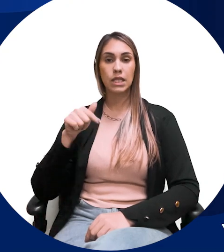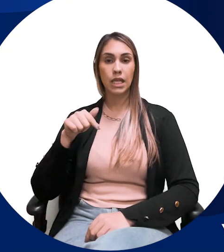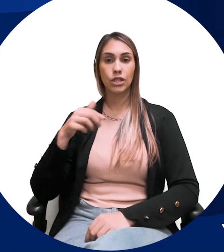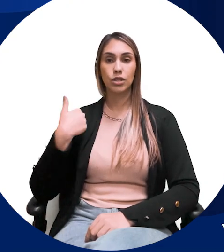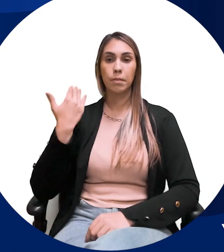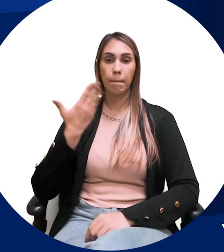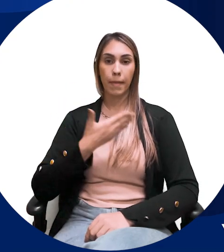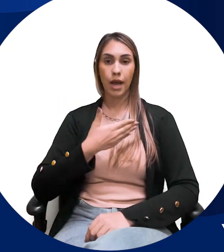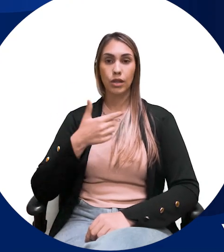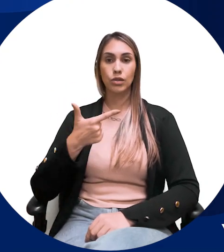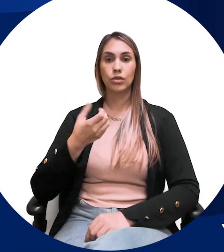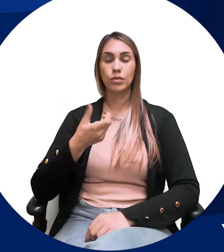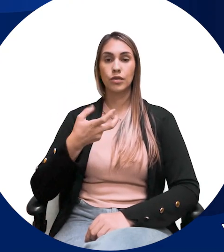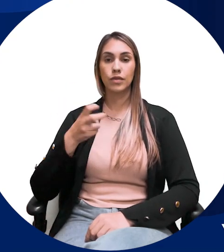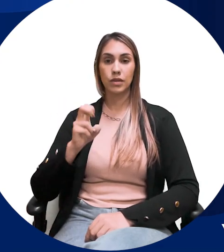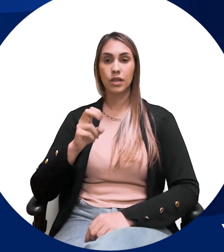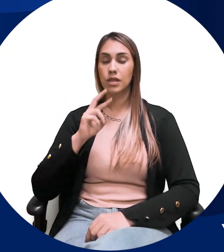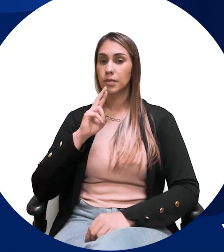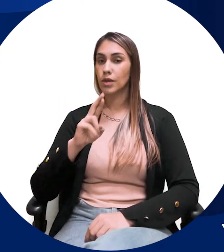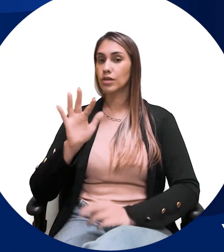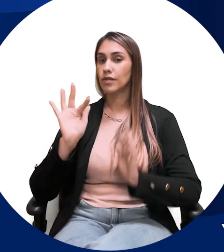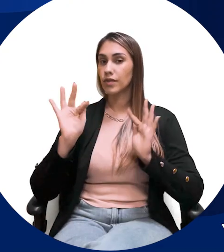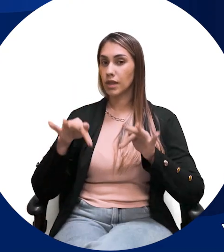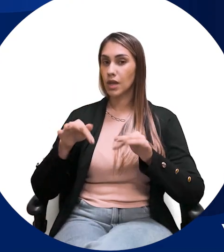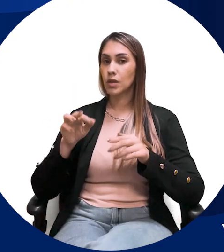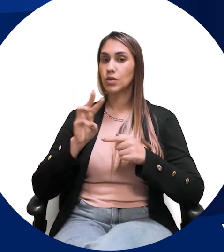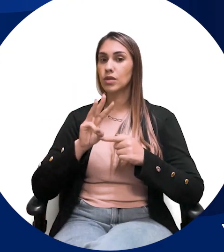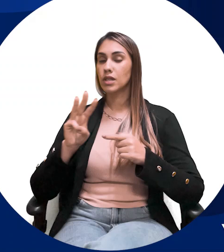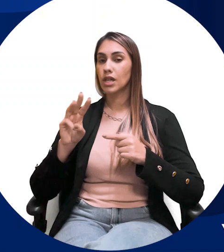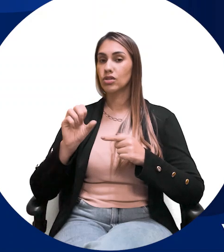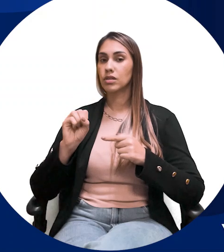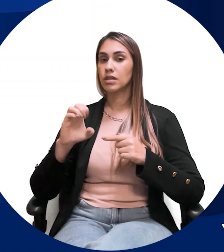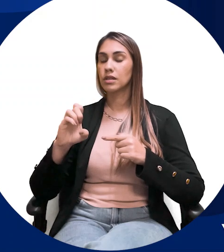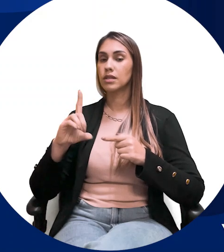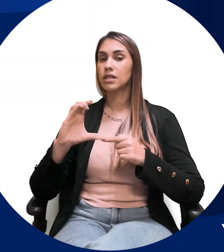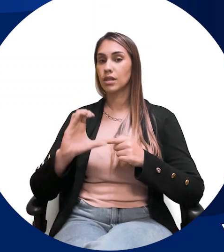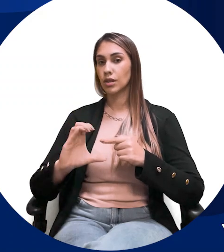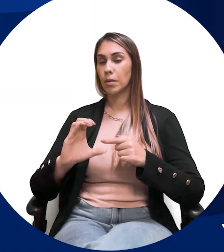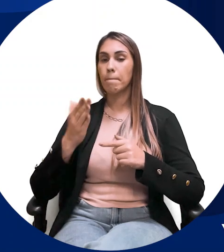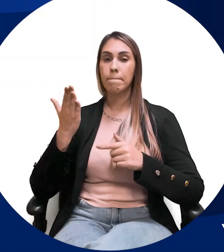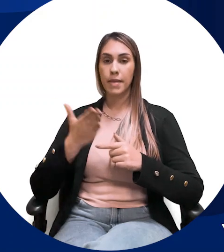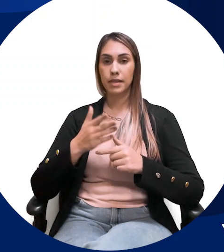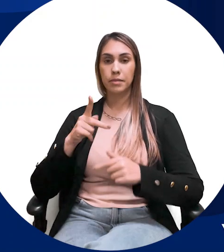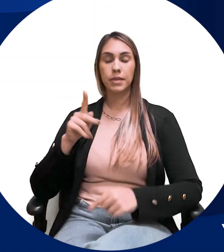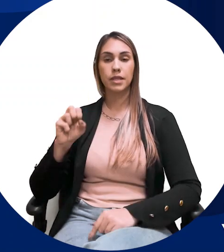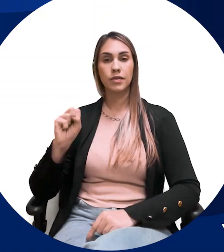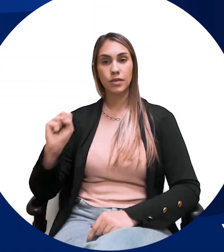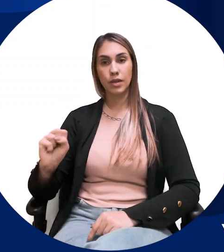e 7 de maio de 2025. Resultado final da segunda etapa no site da SEDUC através do portal COS